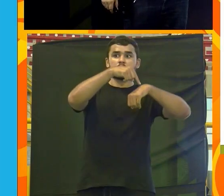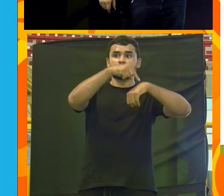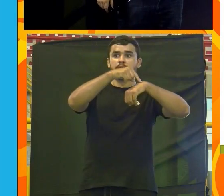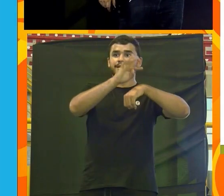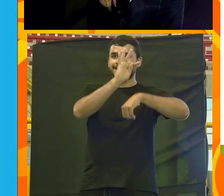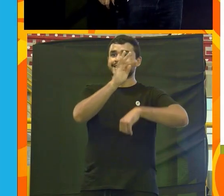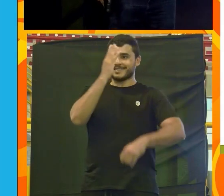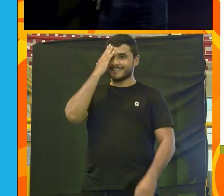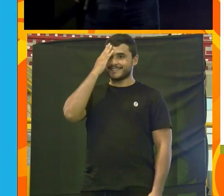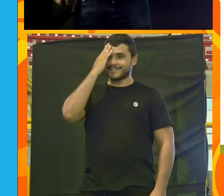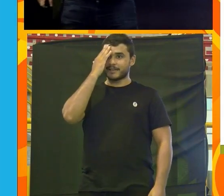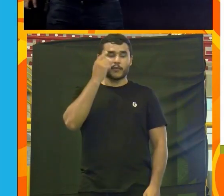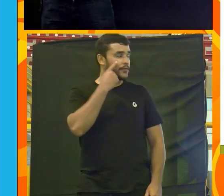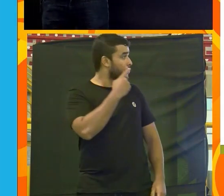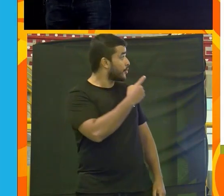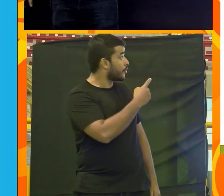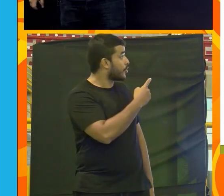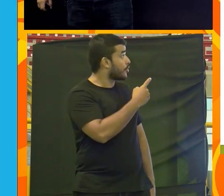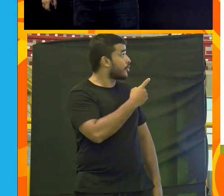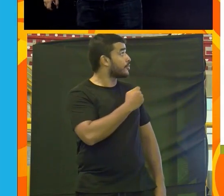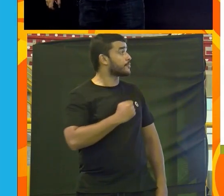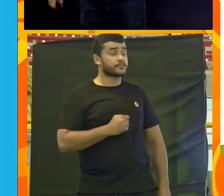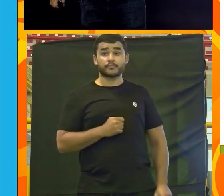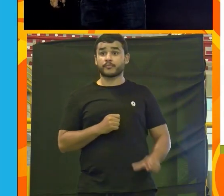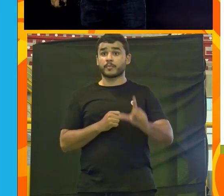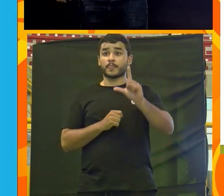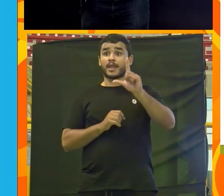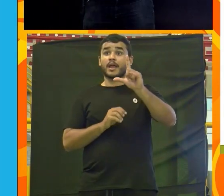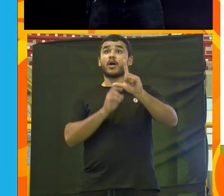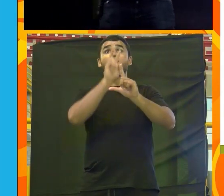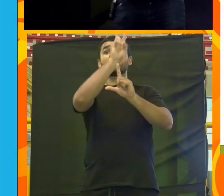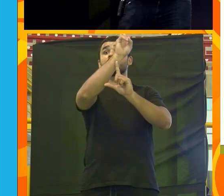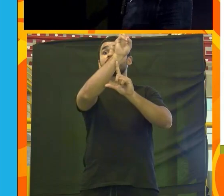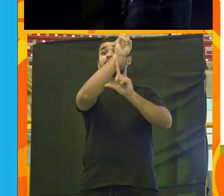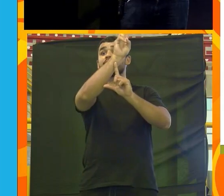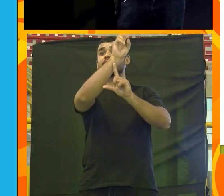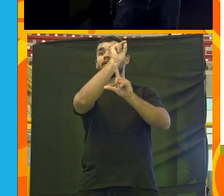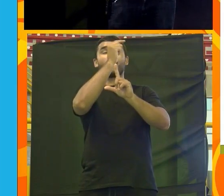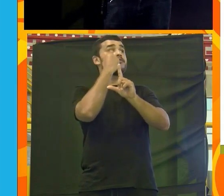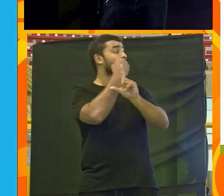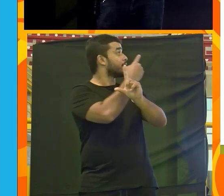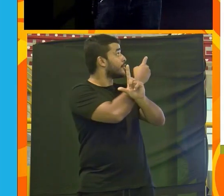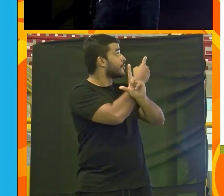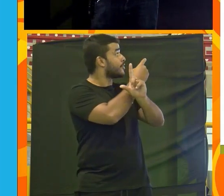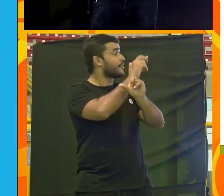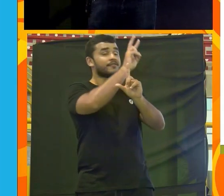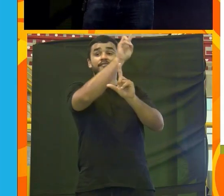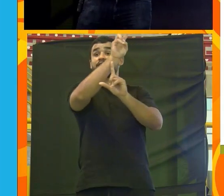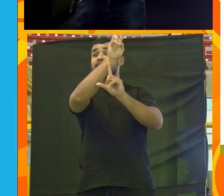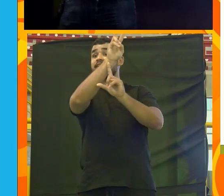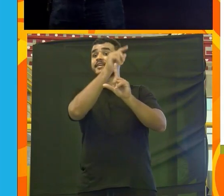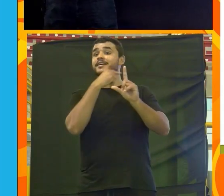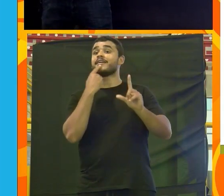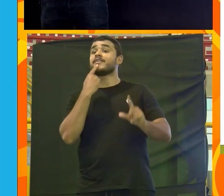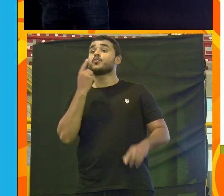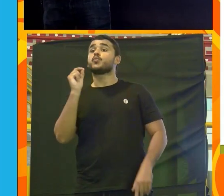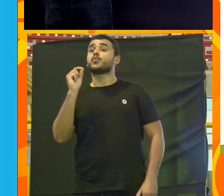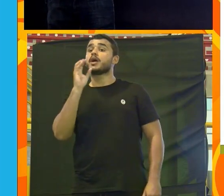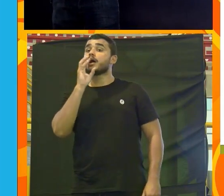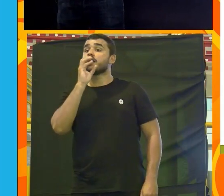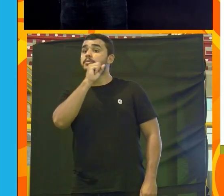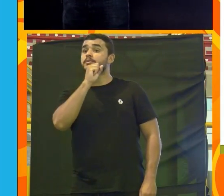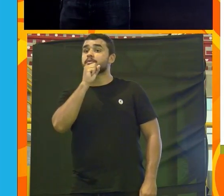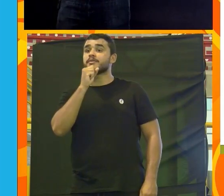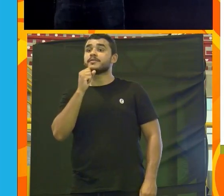velocidade. Perfeito. Em função de quem? Do tempo. Vem, professor, e aí? E aí que é